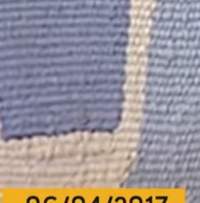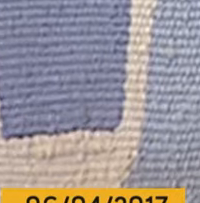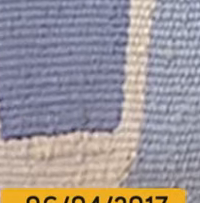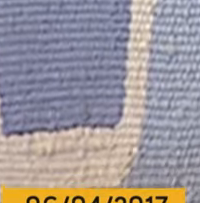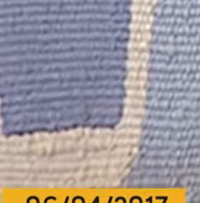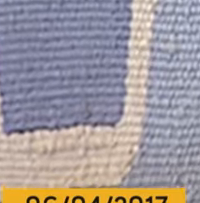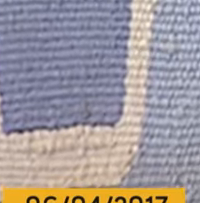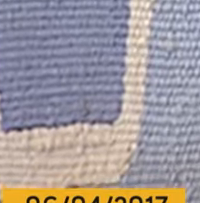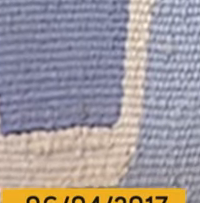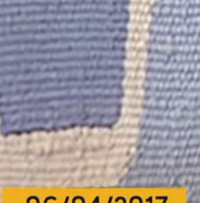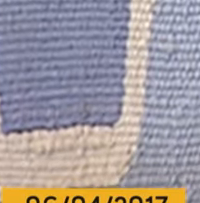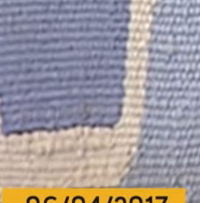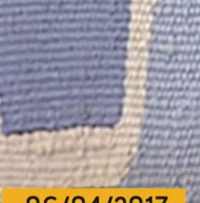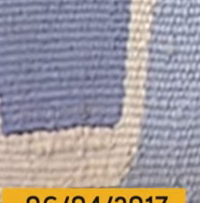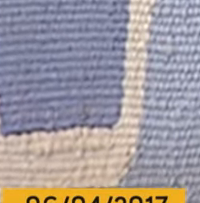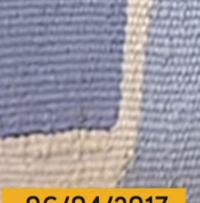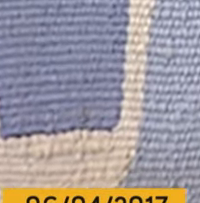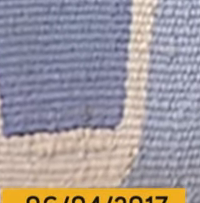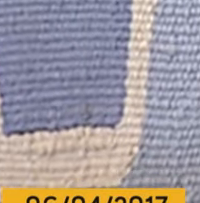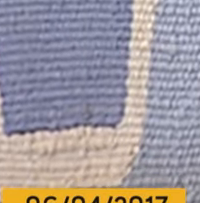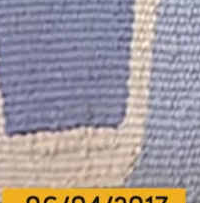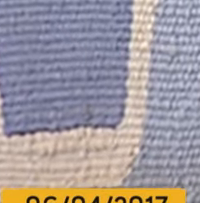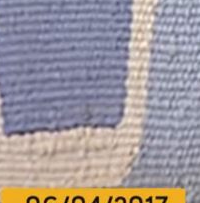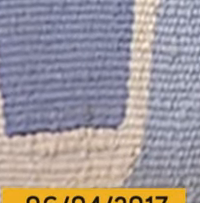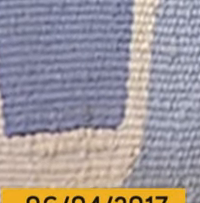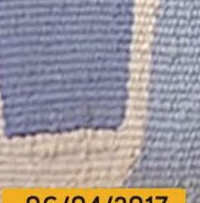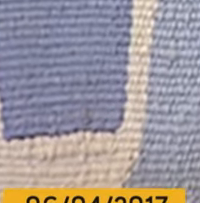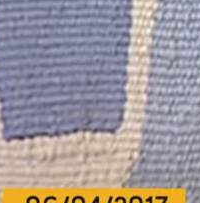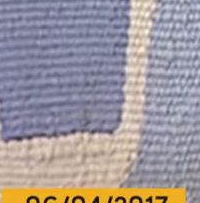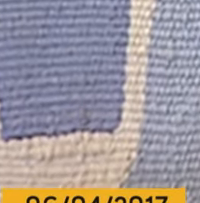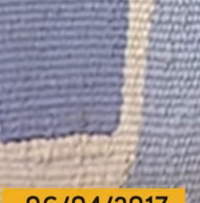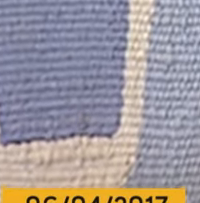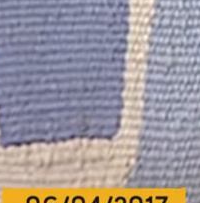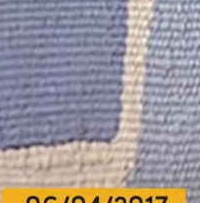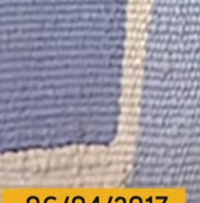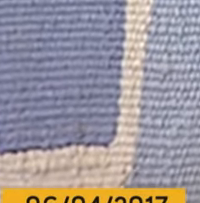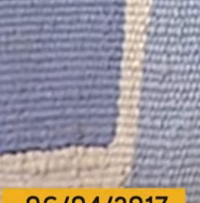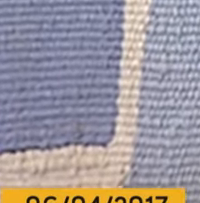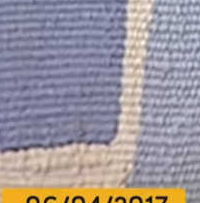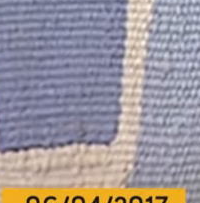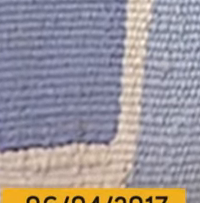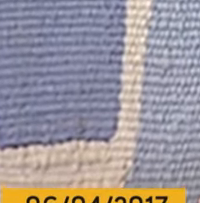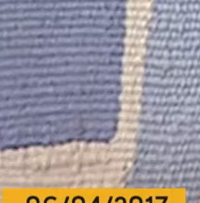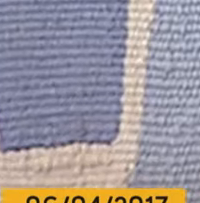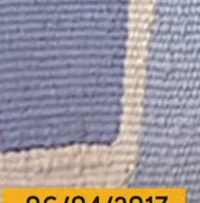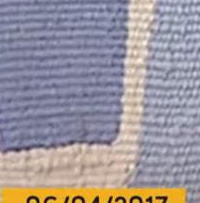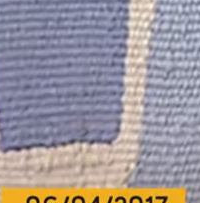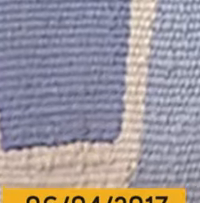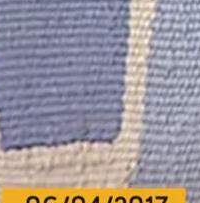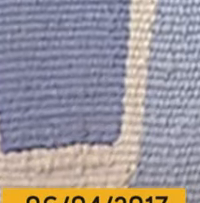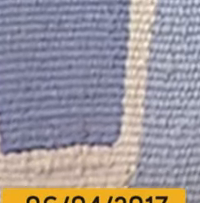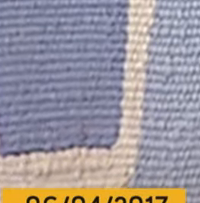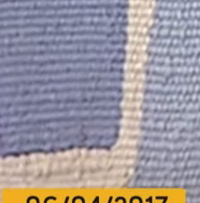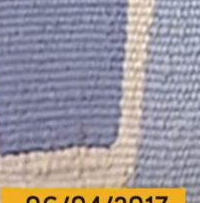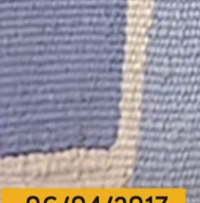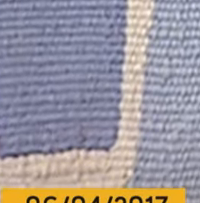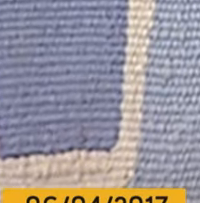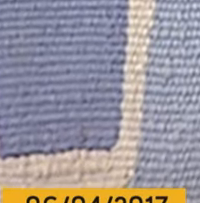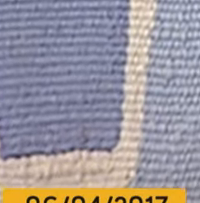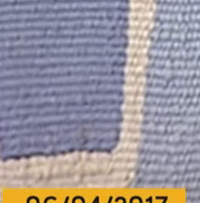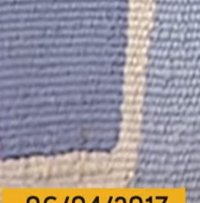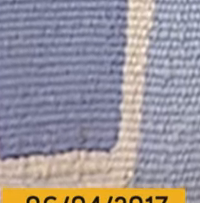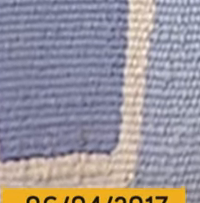ministers, Excellencies, Vossas Excelências, senhoras e senhores, thank you for the, muito